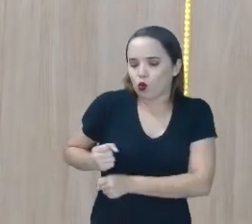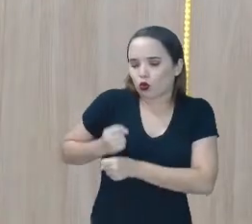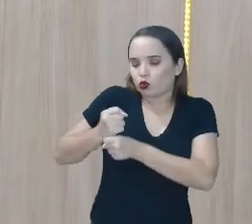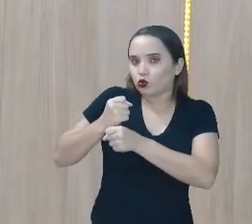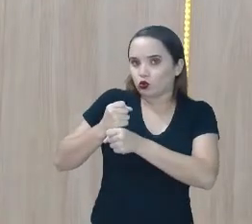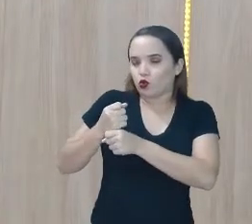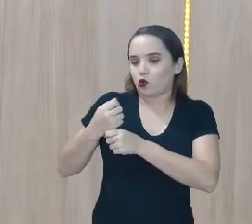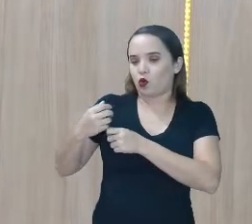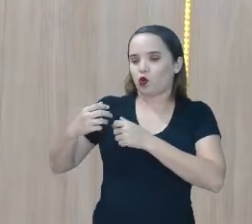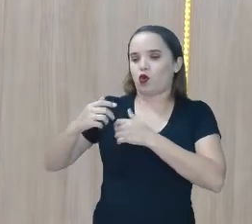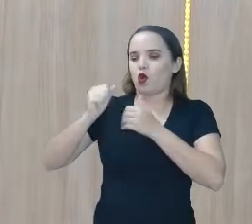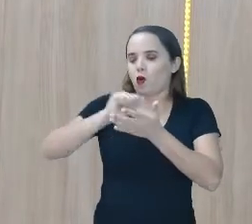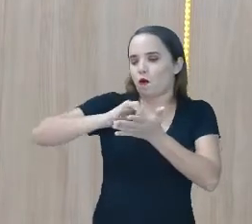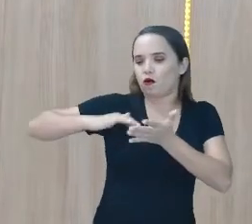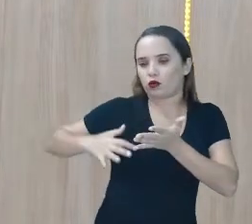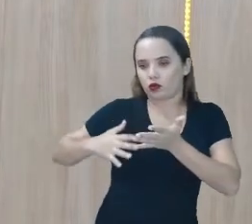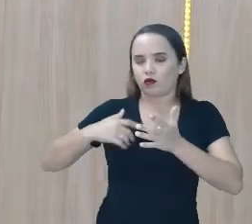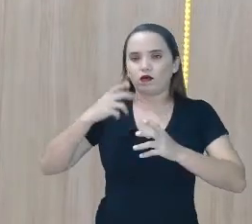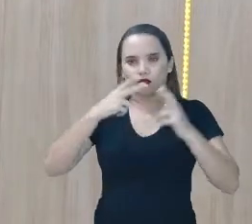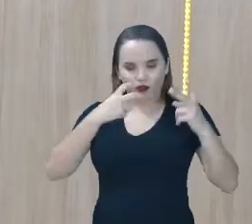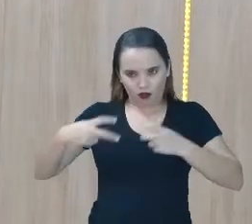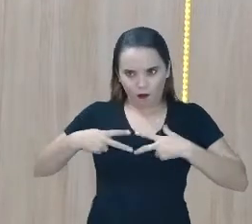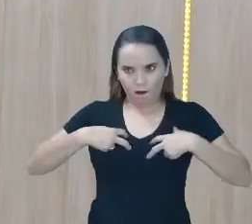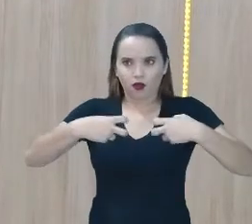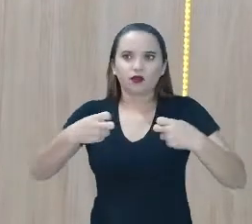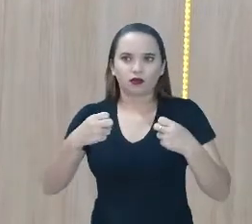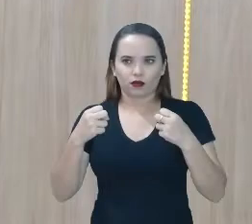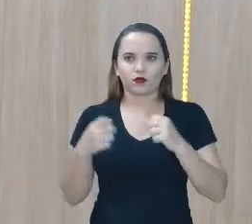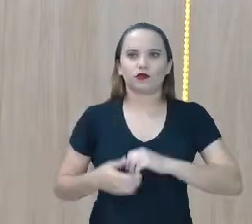de percepção de tempo e de espaço.